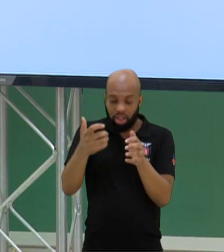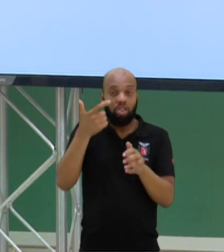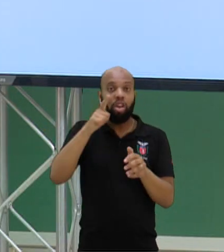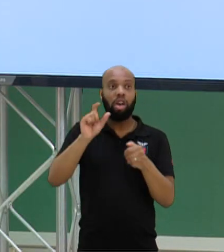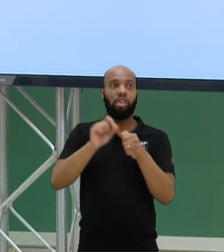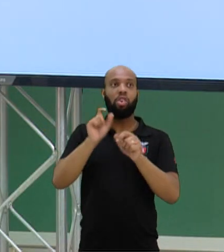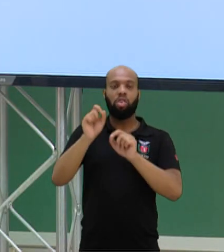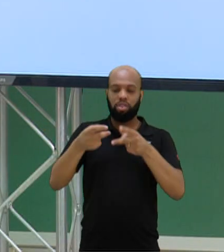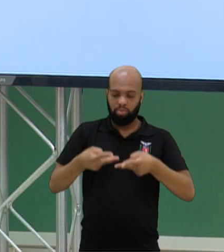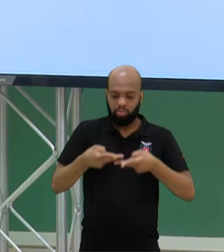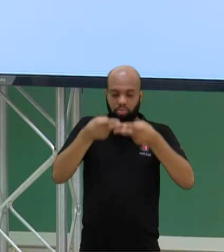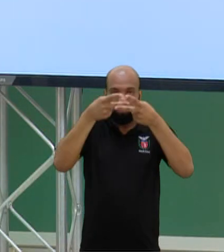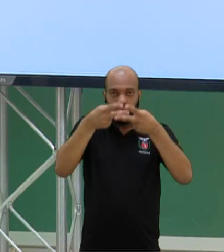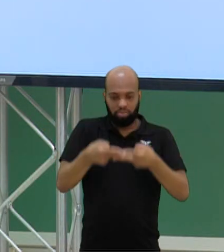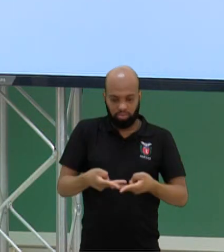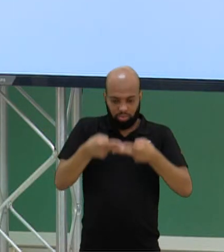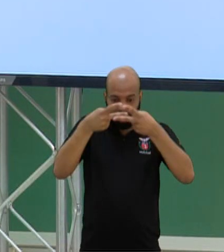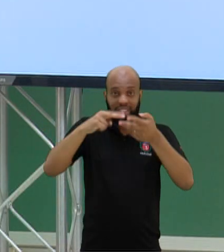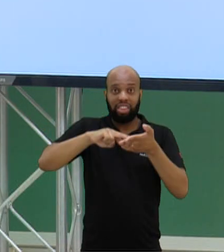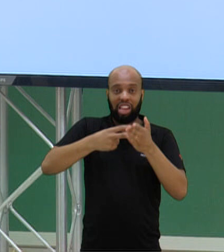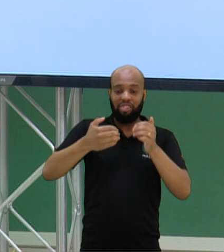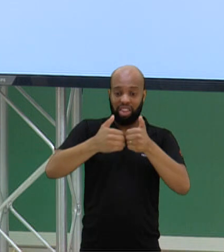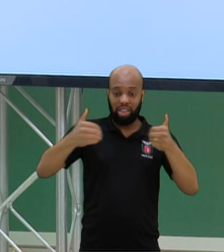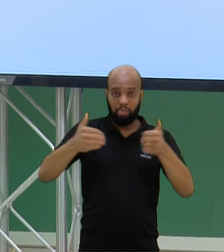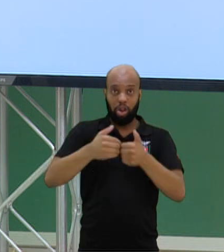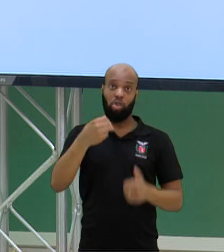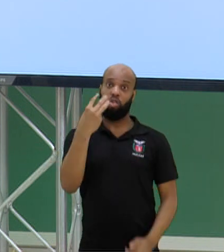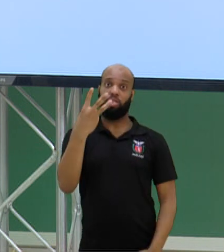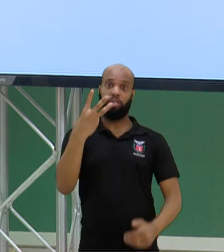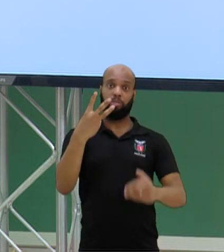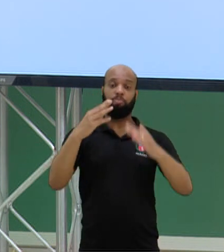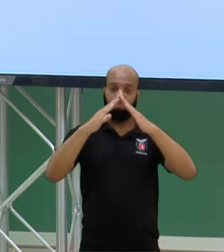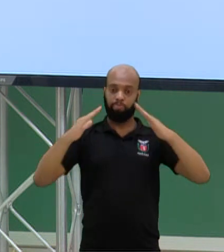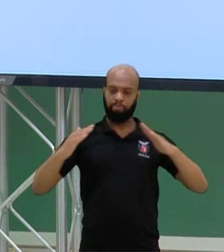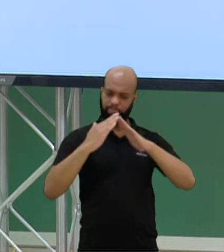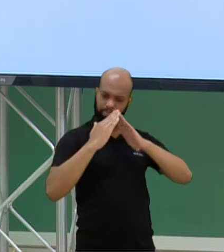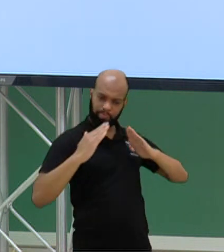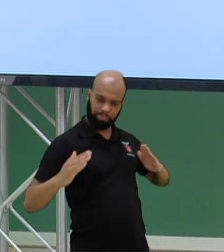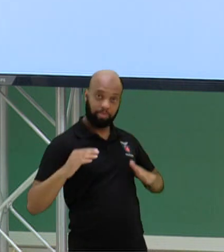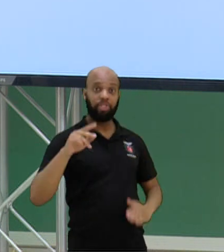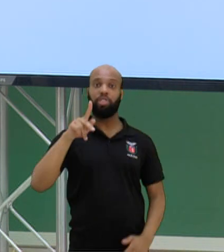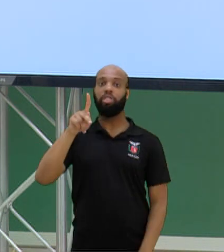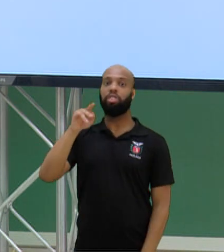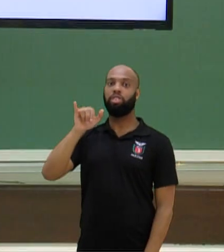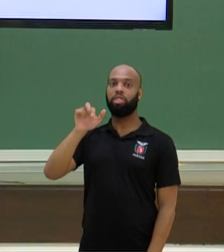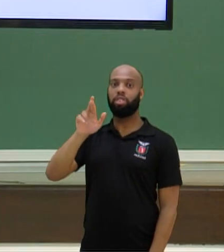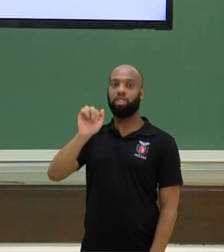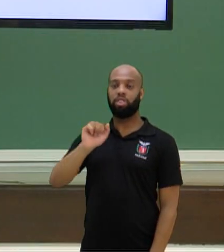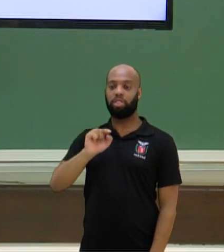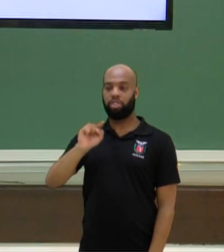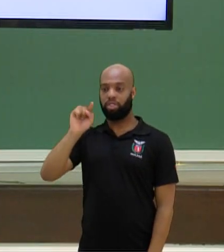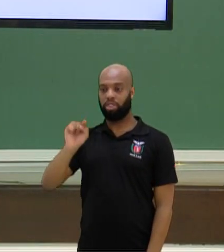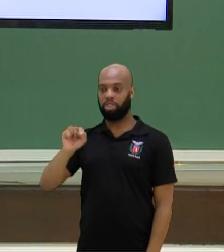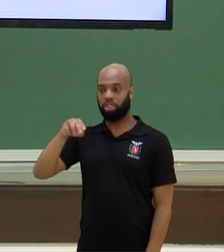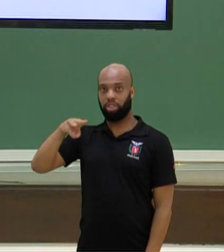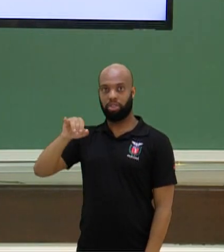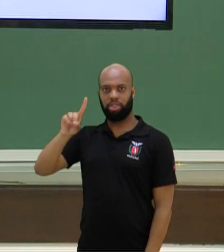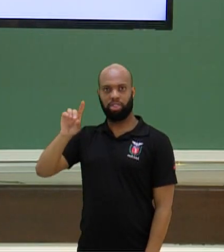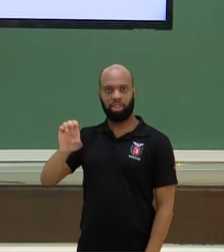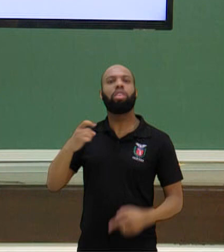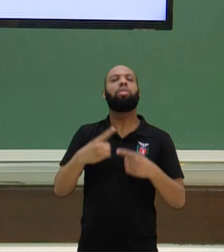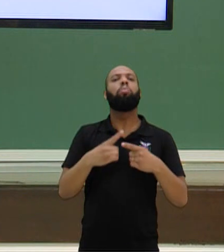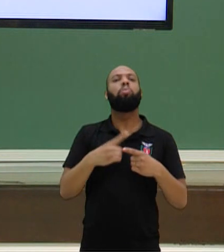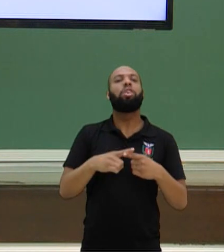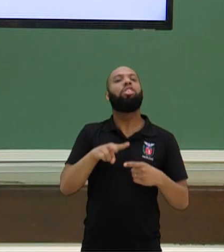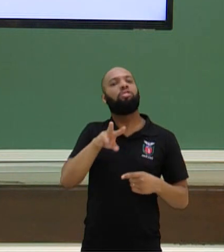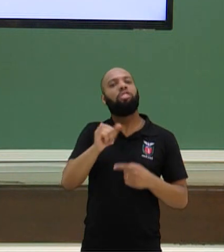tá bom? Então, ele foi decomposto em 3 pirâmides, tá? Por que a professora está mostrando isso? Porque nós vamos calcular também o volume